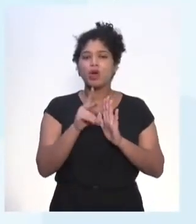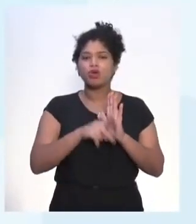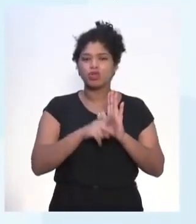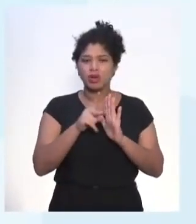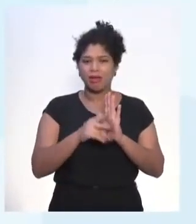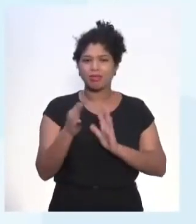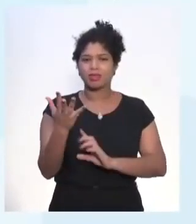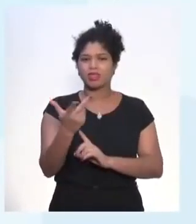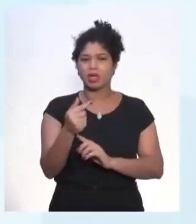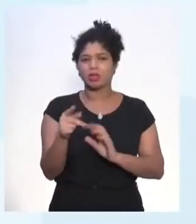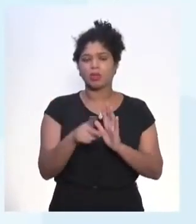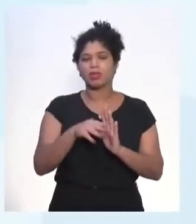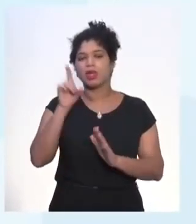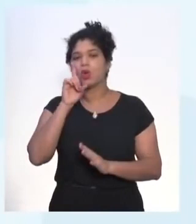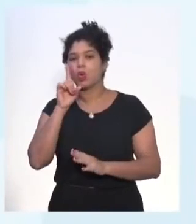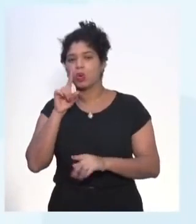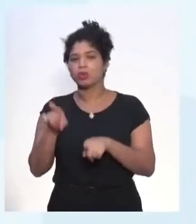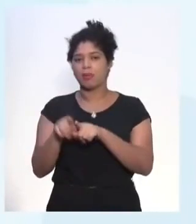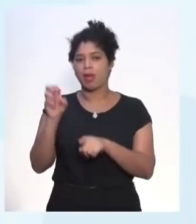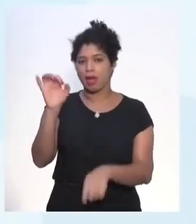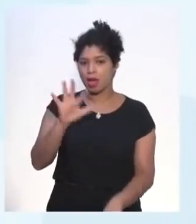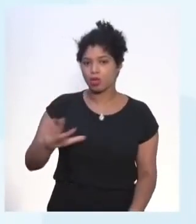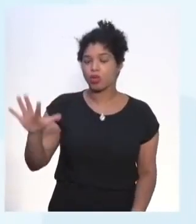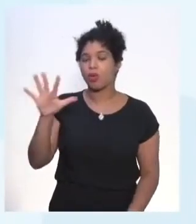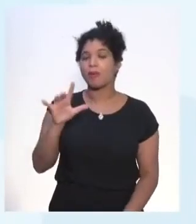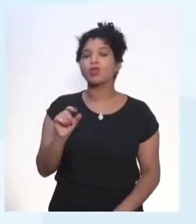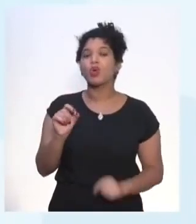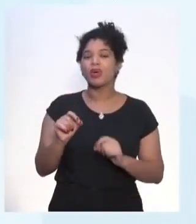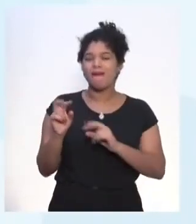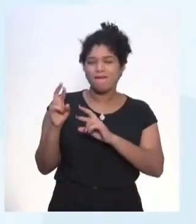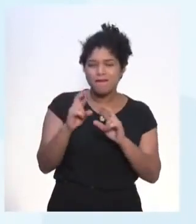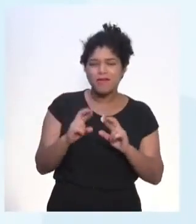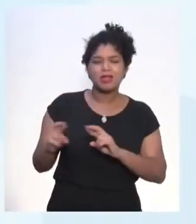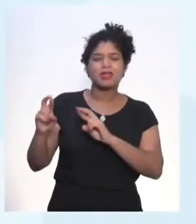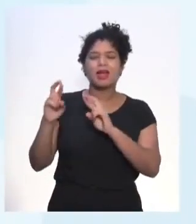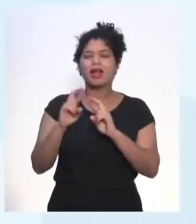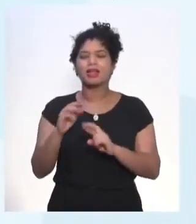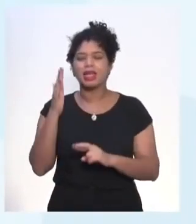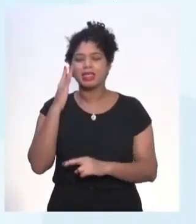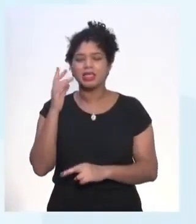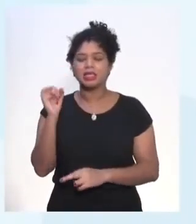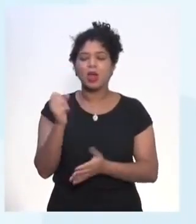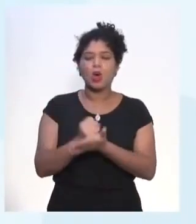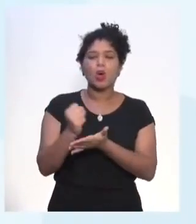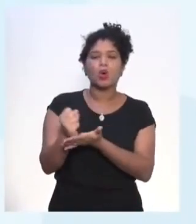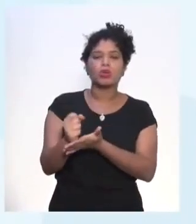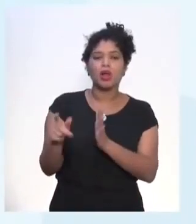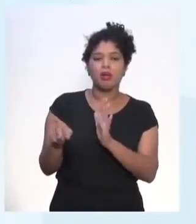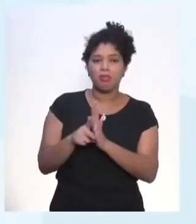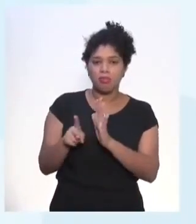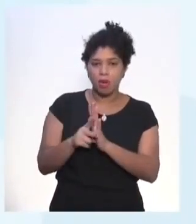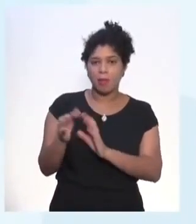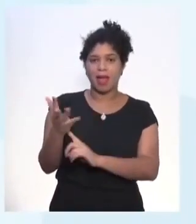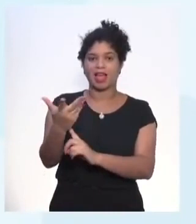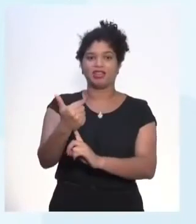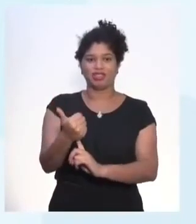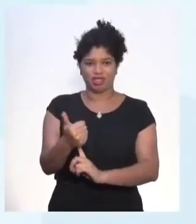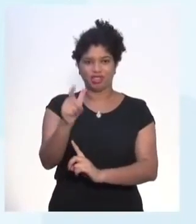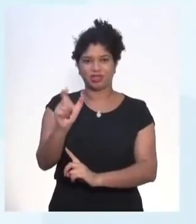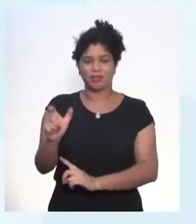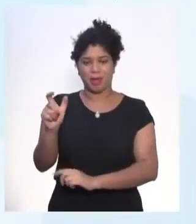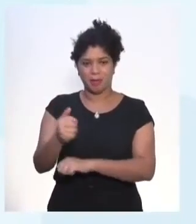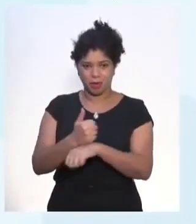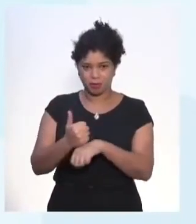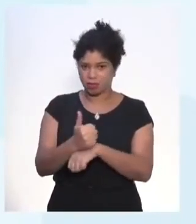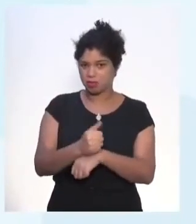Europa, que tinham por função fiscalizar a escolha e contratação dos artistas mais indicados para determinado projeto?